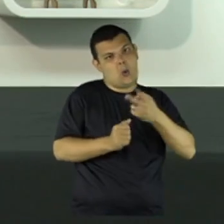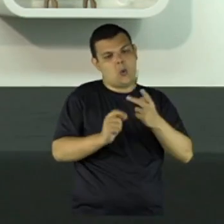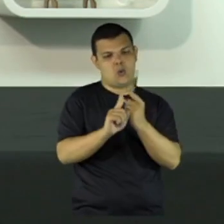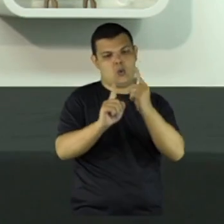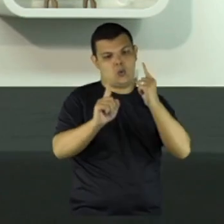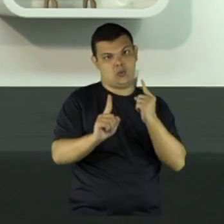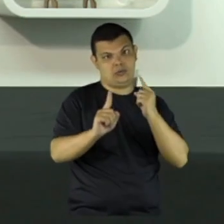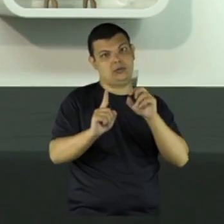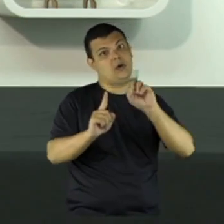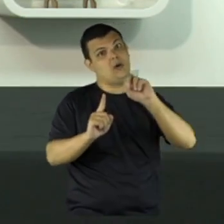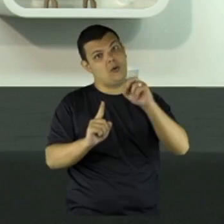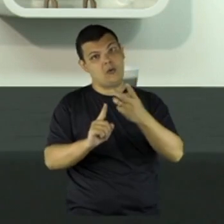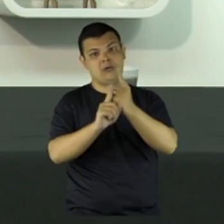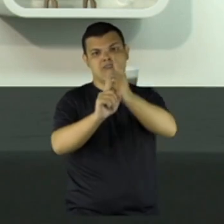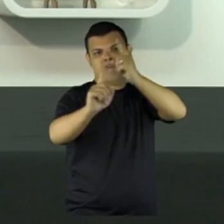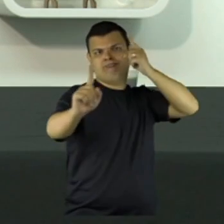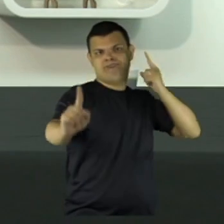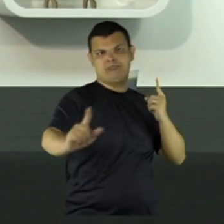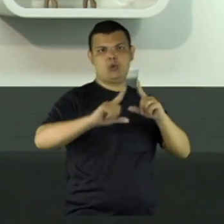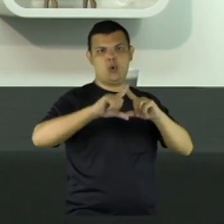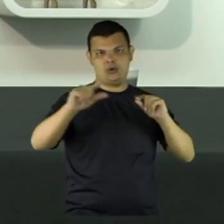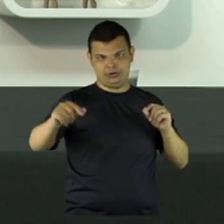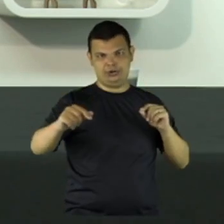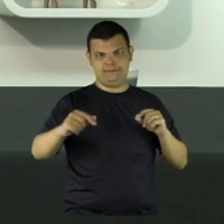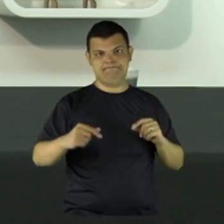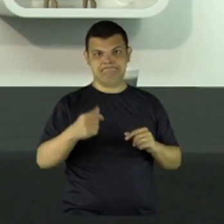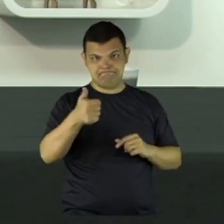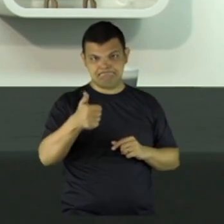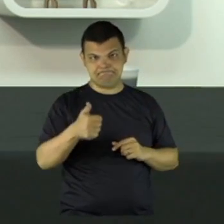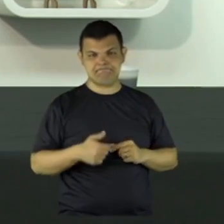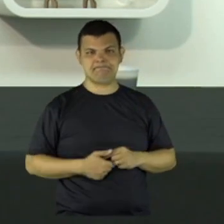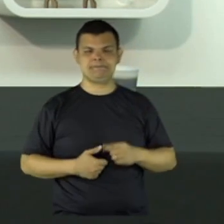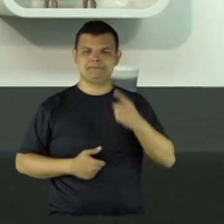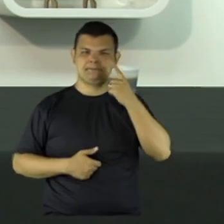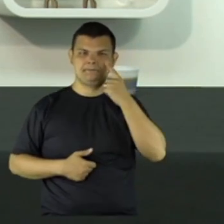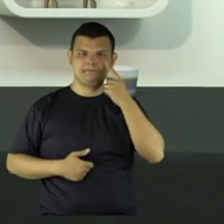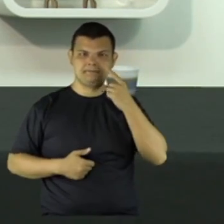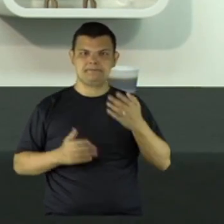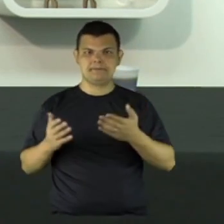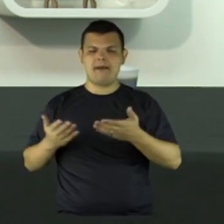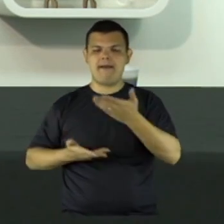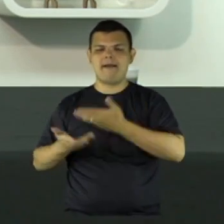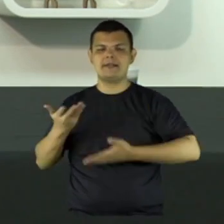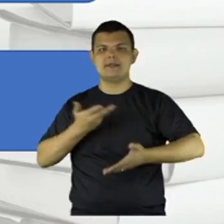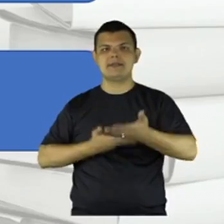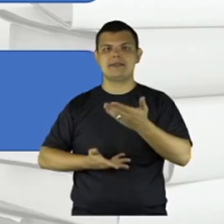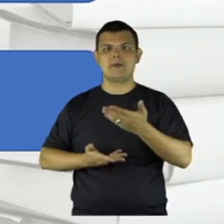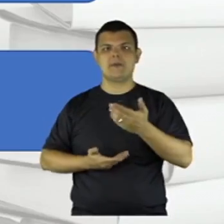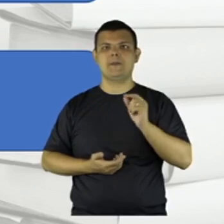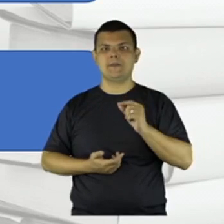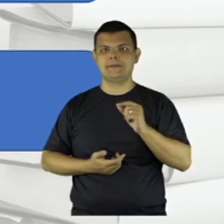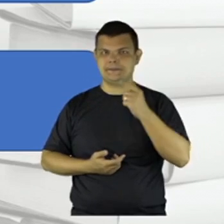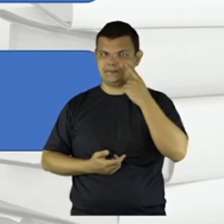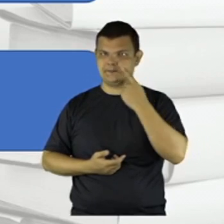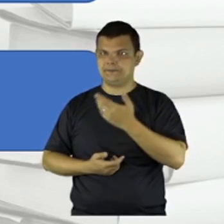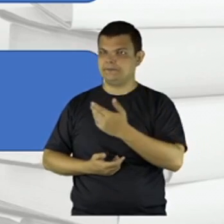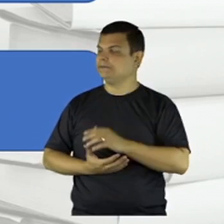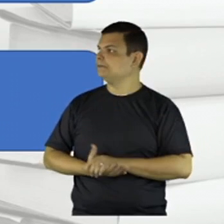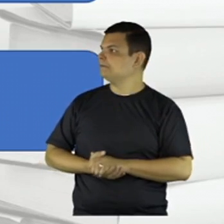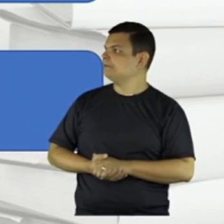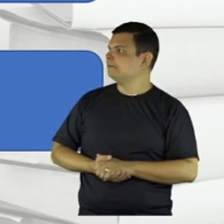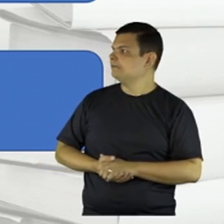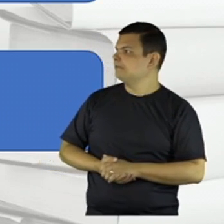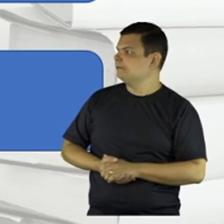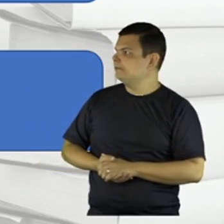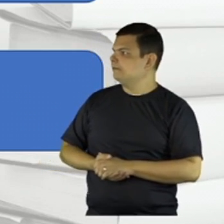distância e longa distância. Vamos para a tela para a gente ver as relações entre essas lutas. Olha